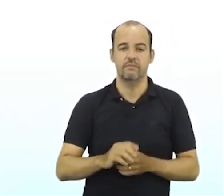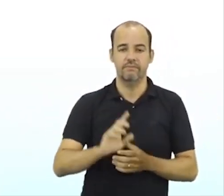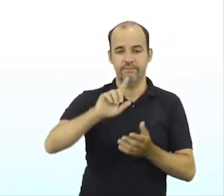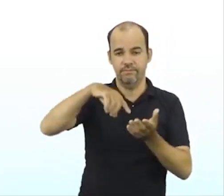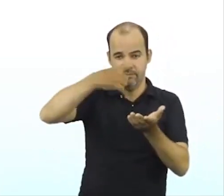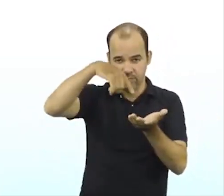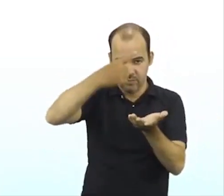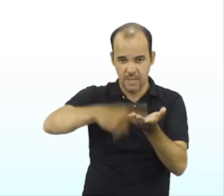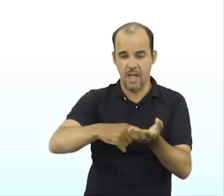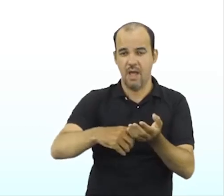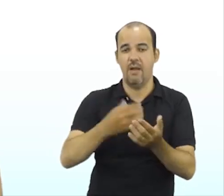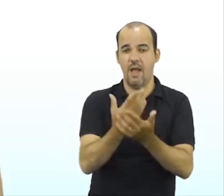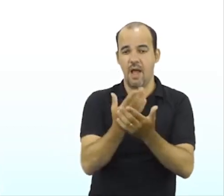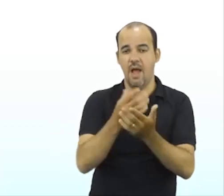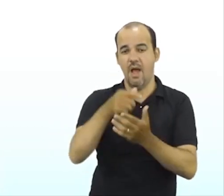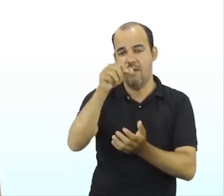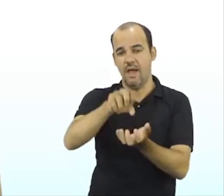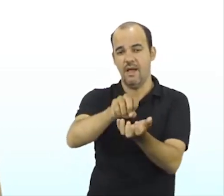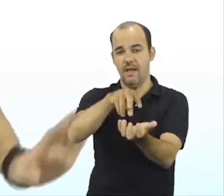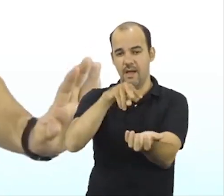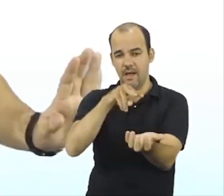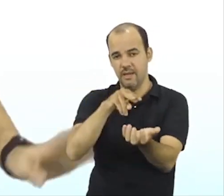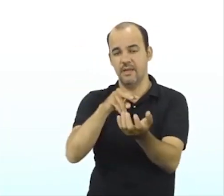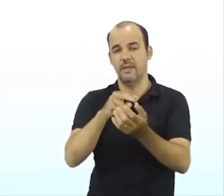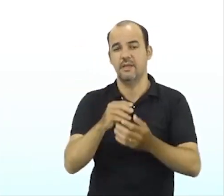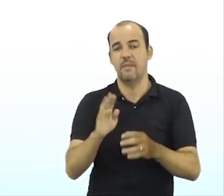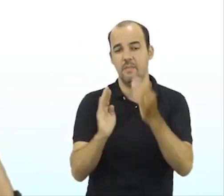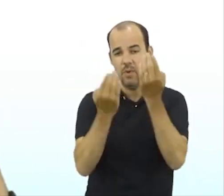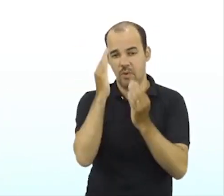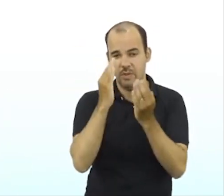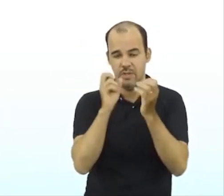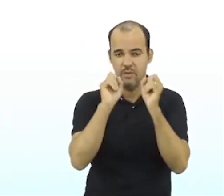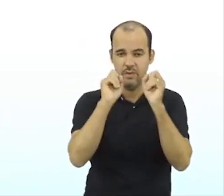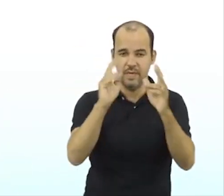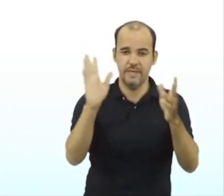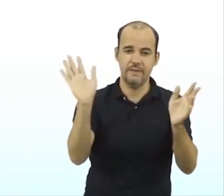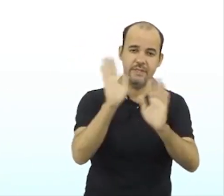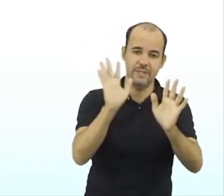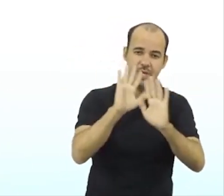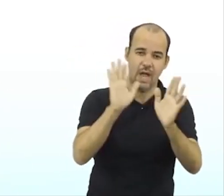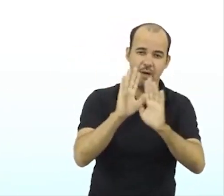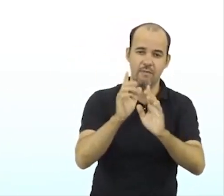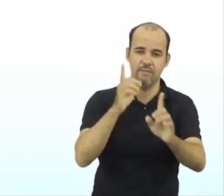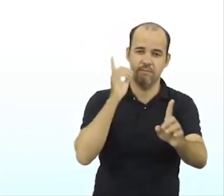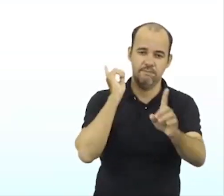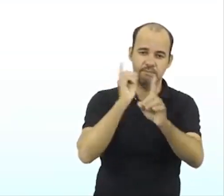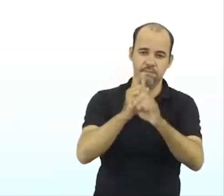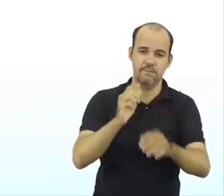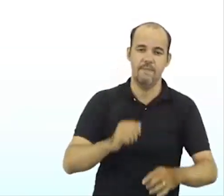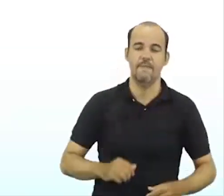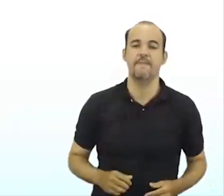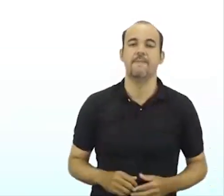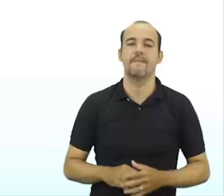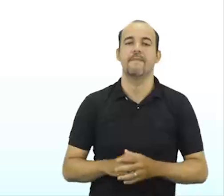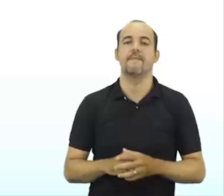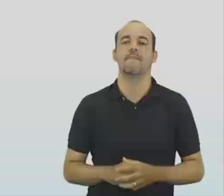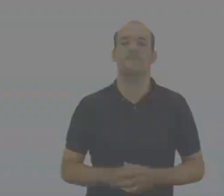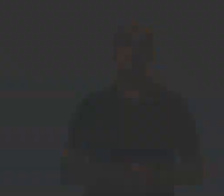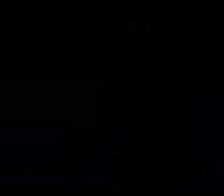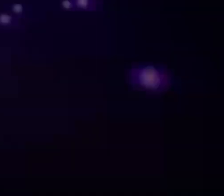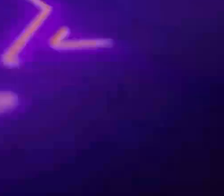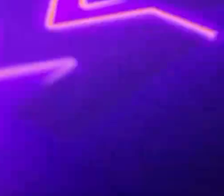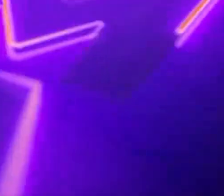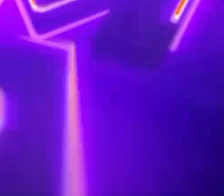ver aqui nas próximas aulas do Educa PE TV, na parte de biologia. Fica ligado, tá? Então, beijo no tubarão, valeu!